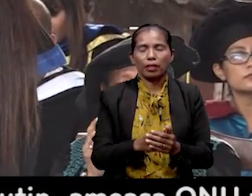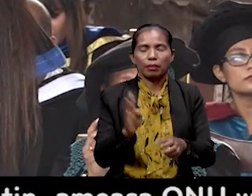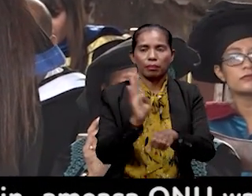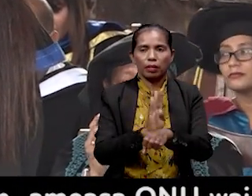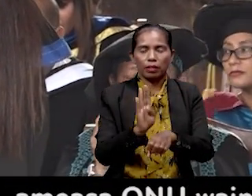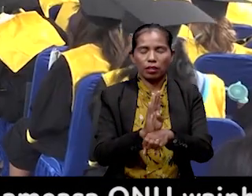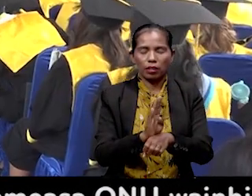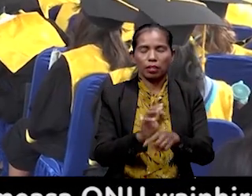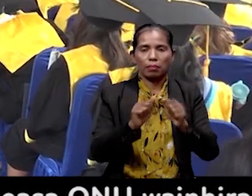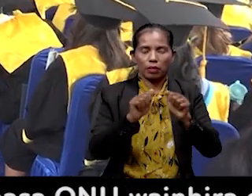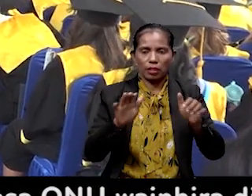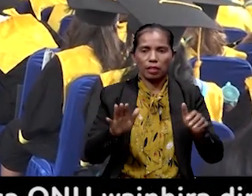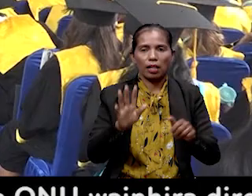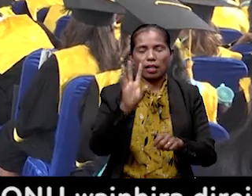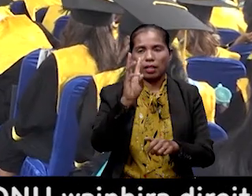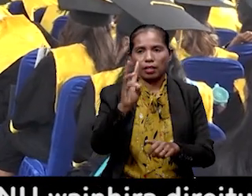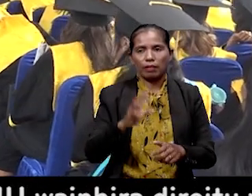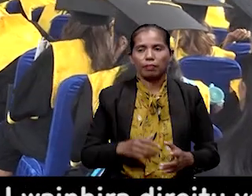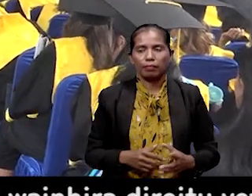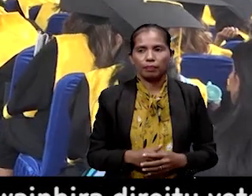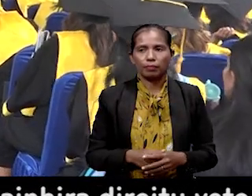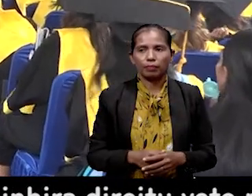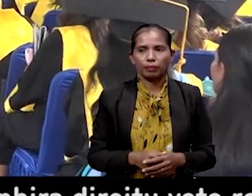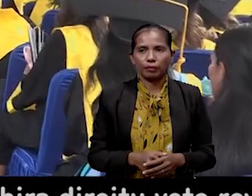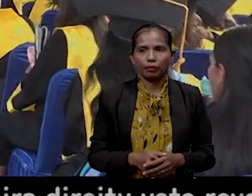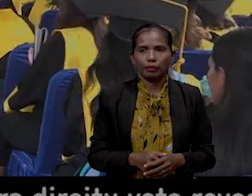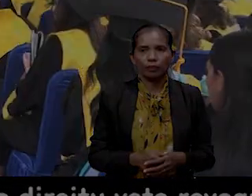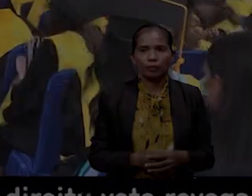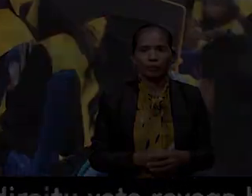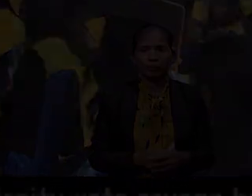Administration neng. Leopoldinha de Carvalho, Zami dos Santos, GMN.